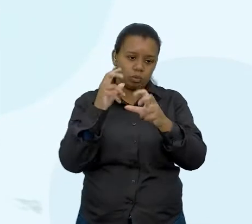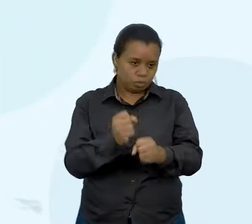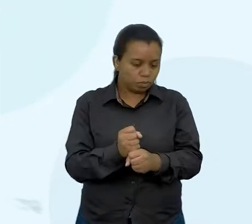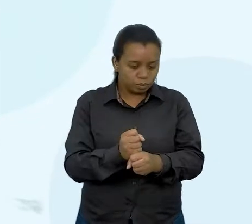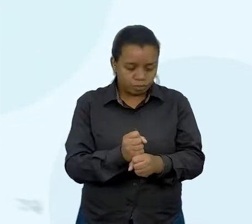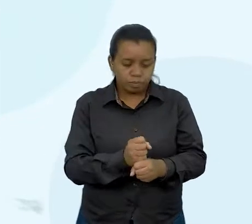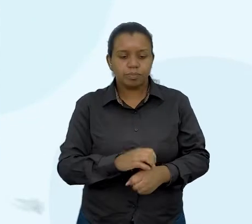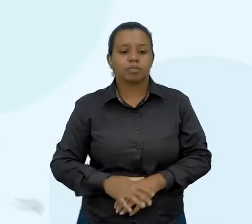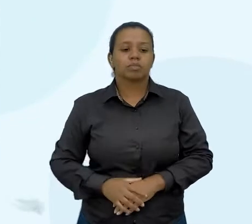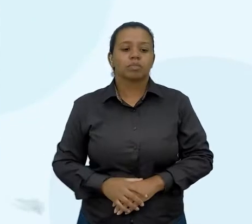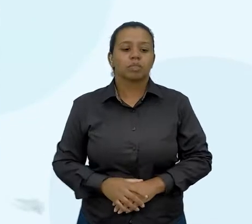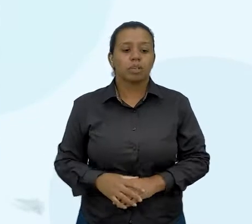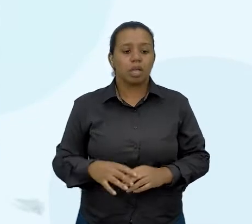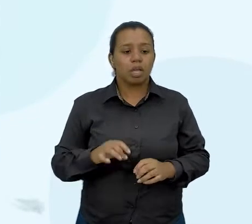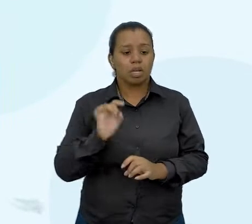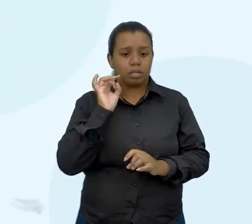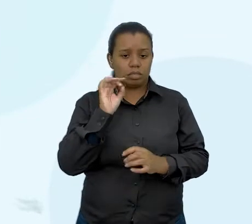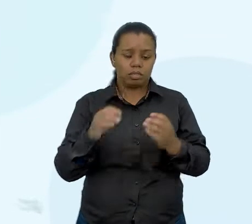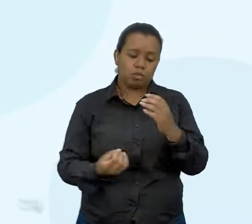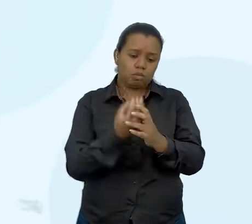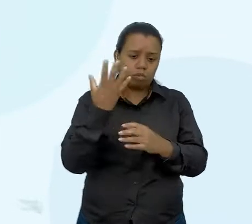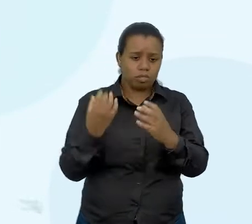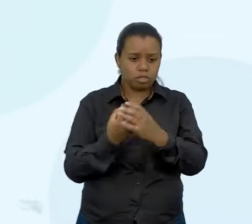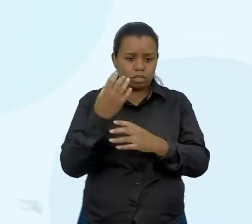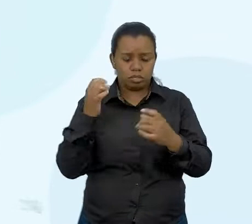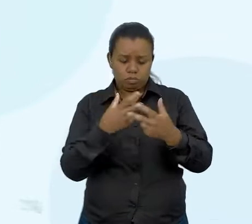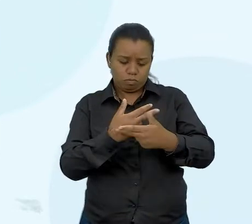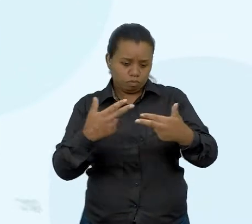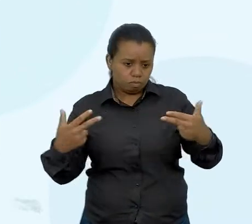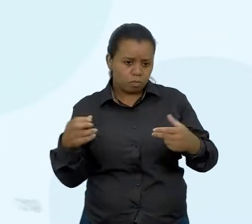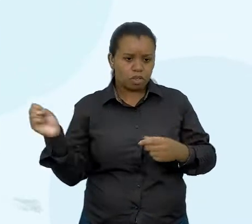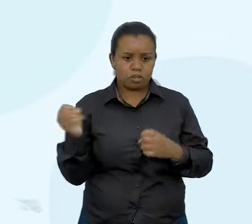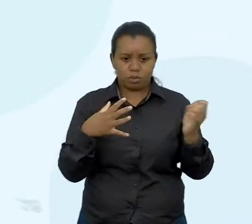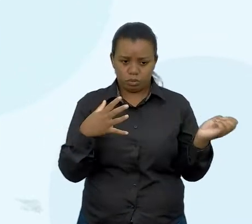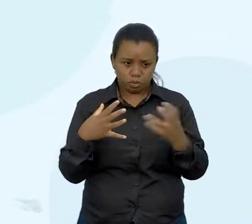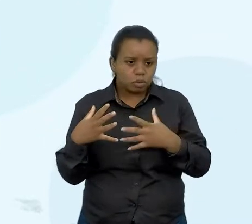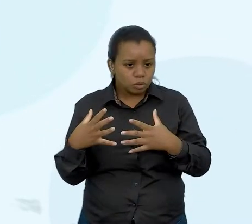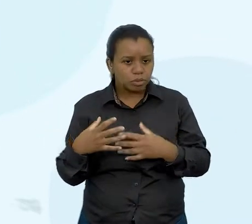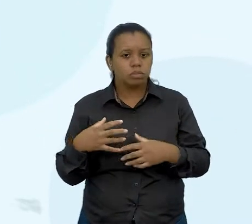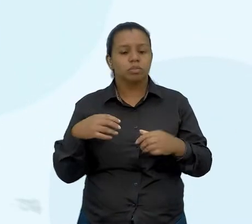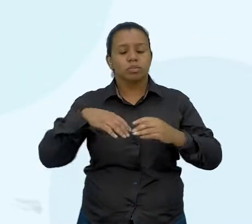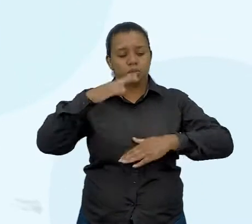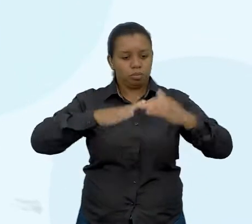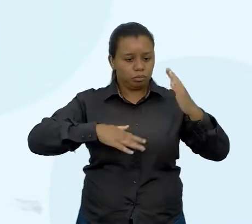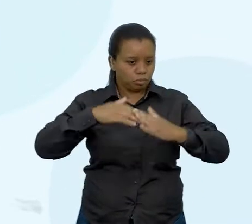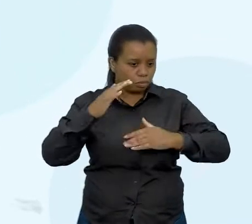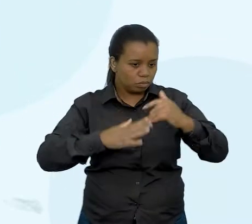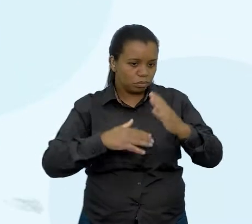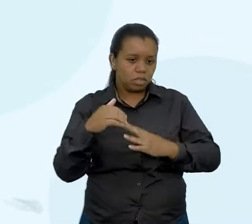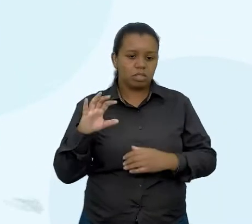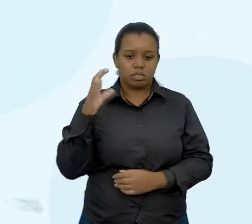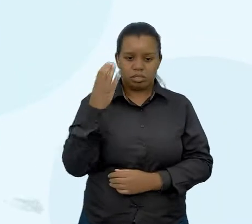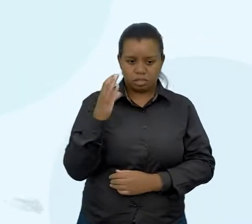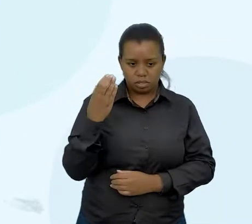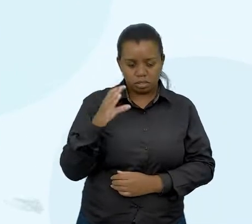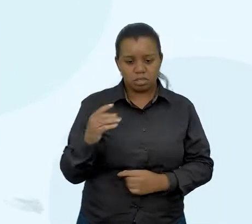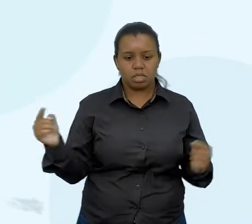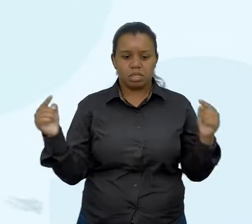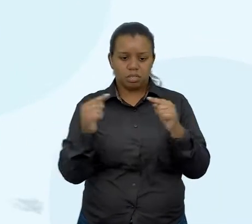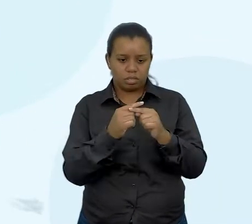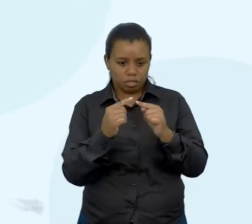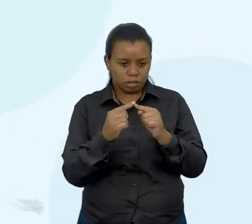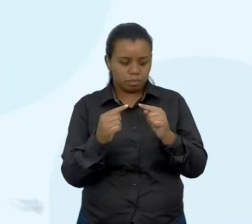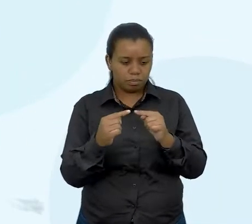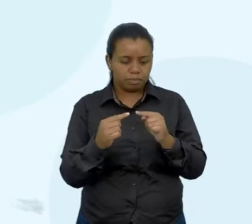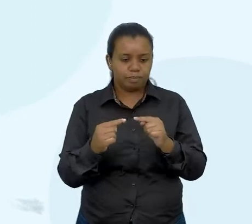científica e os processos criativos, assim como as habilidades das ciências humanas e sociais